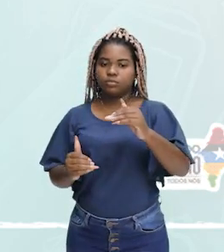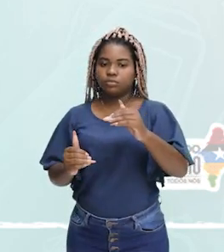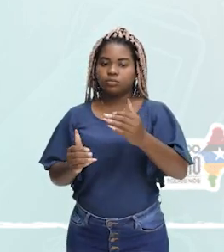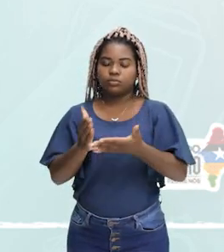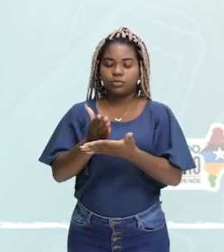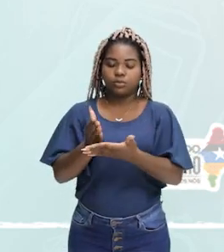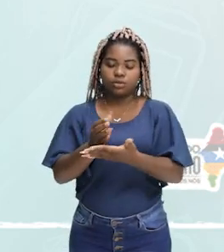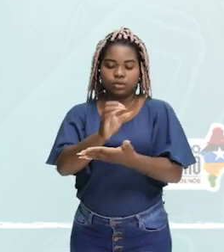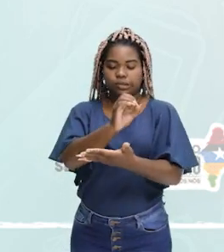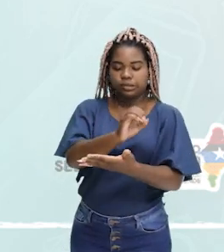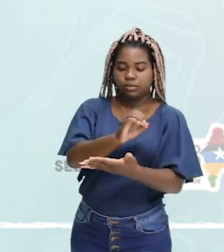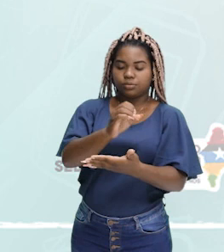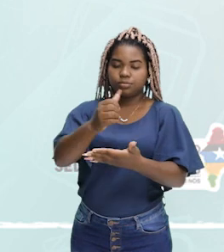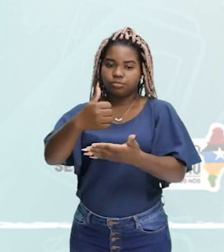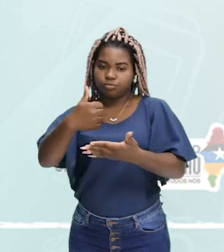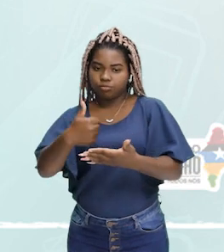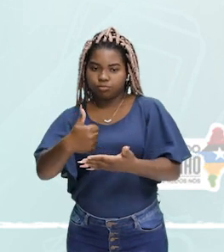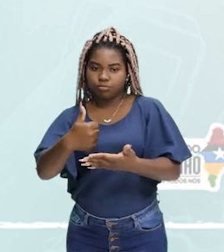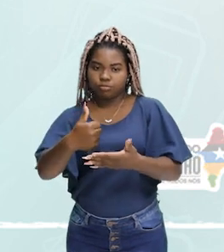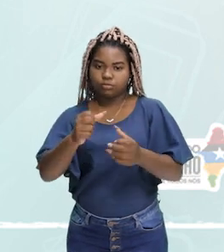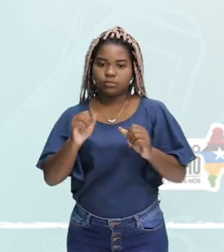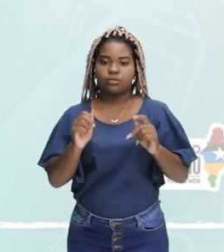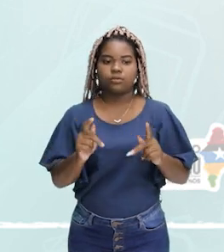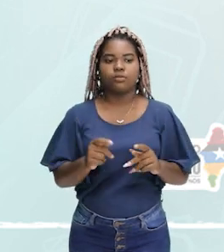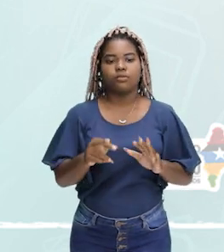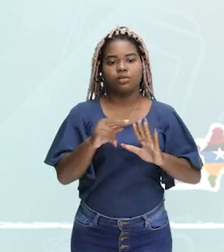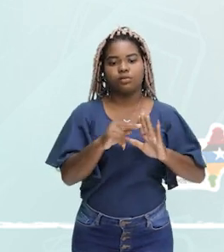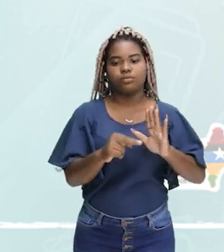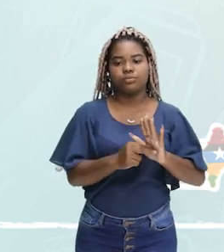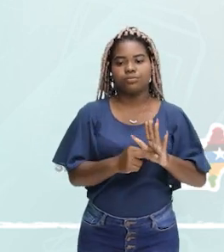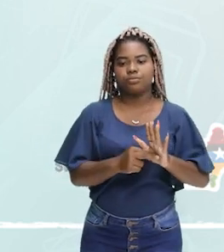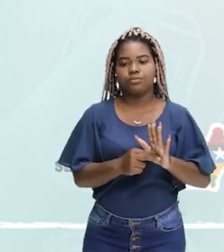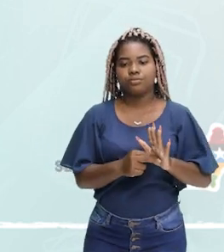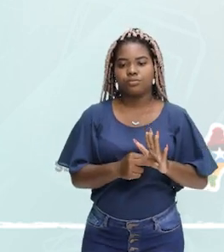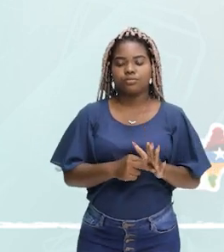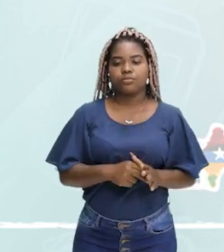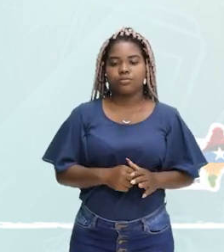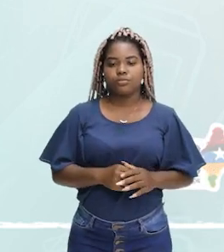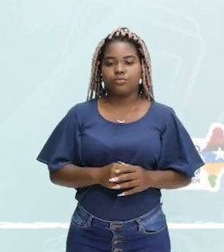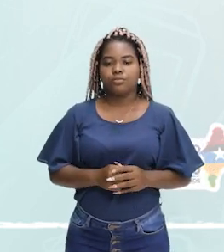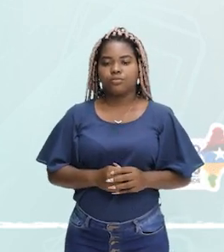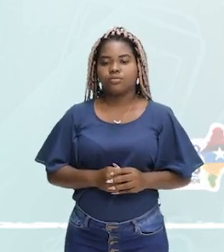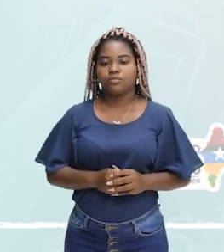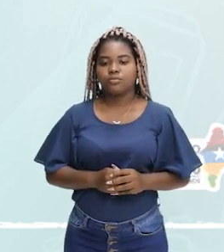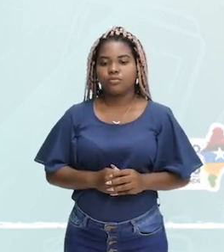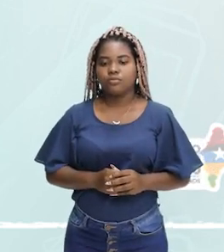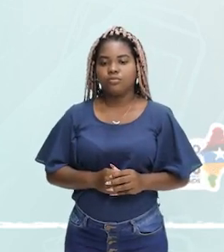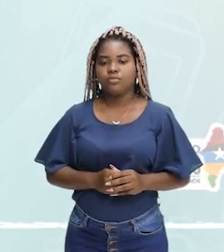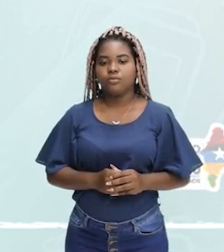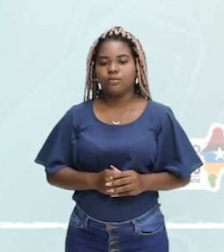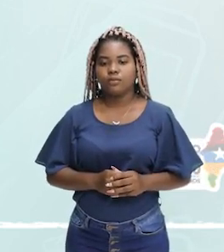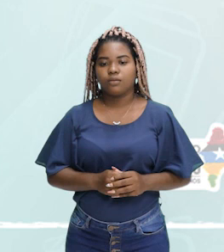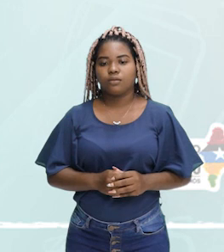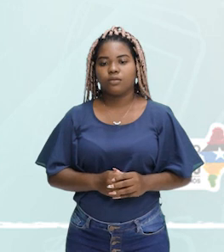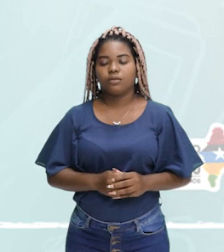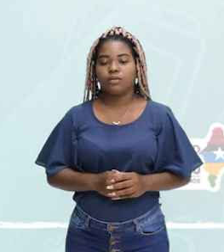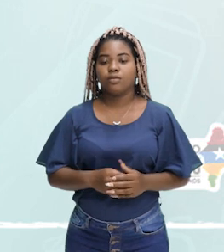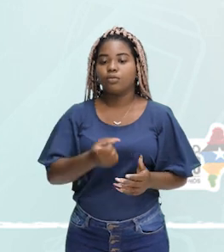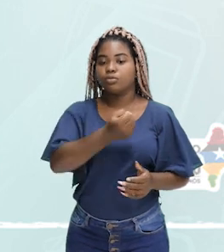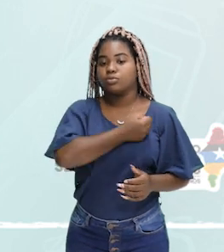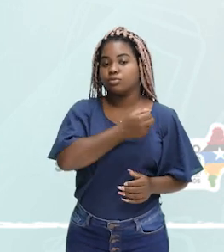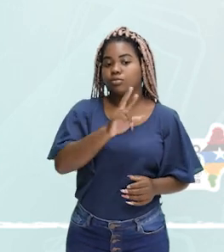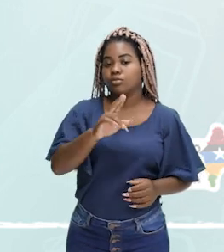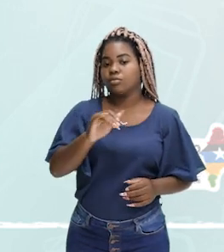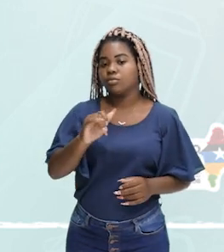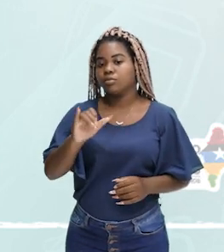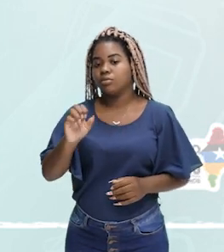1. Tá? Então, vamos estabelecer uma regra. Para todos, portanto, dados os números reais x1 e x2,